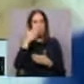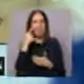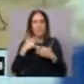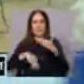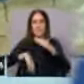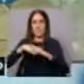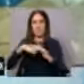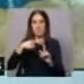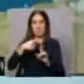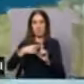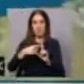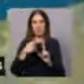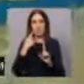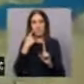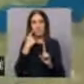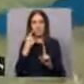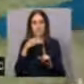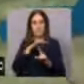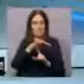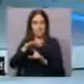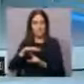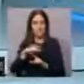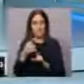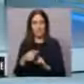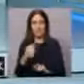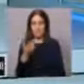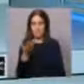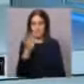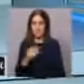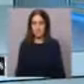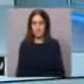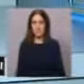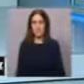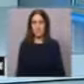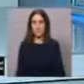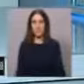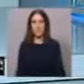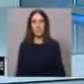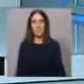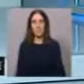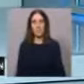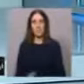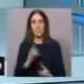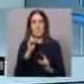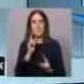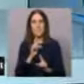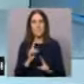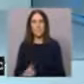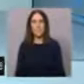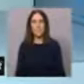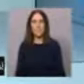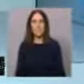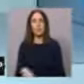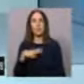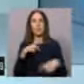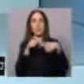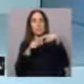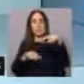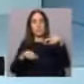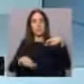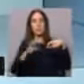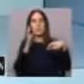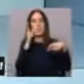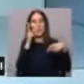mas vamos então ver aqui as imagens de satélite. Vamos a isso. Temos influência no continente durante o dia de hoje de uma massa de ar